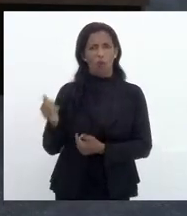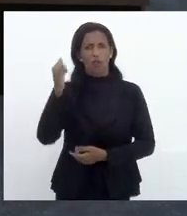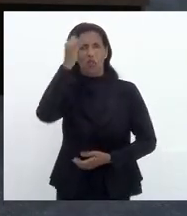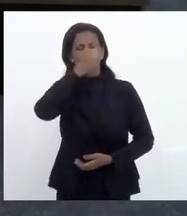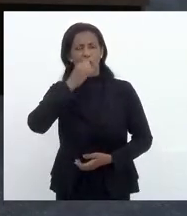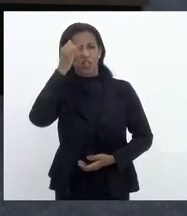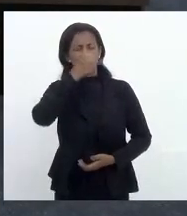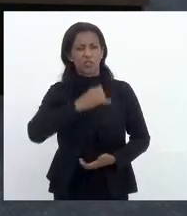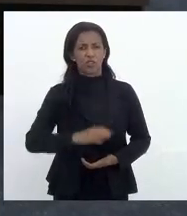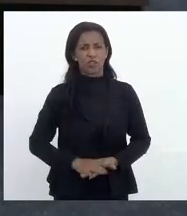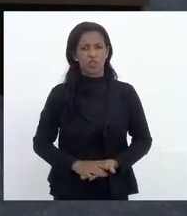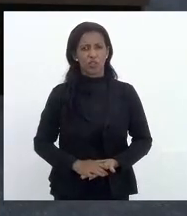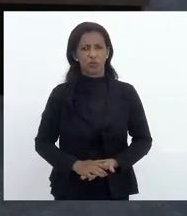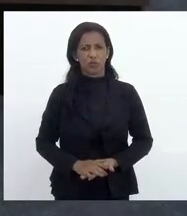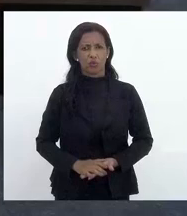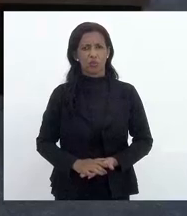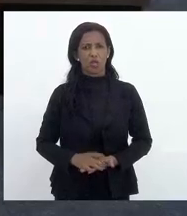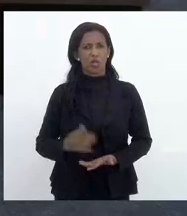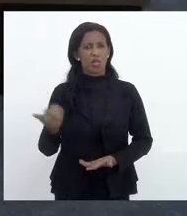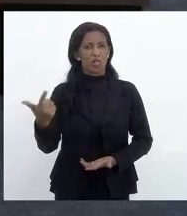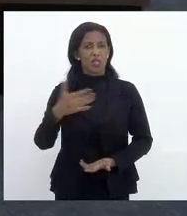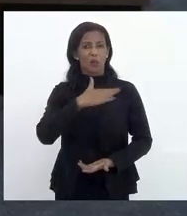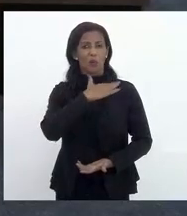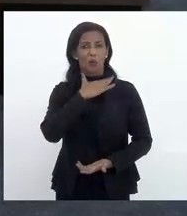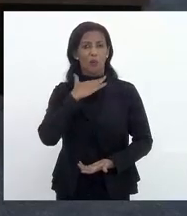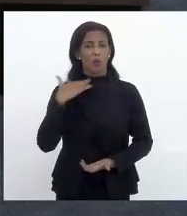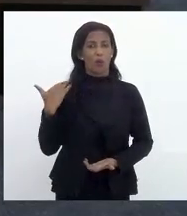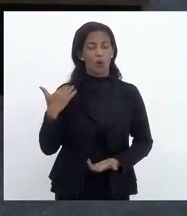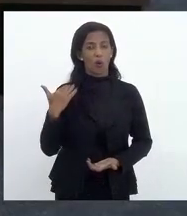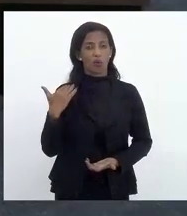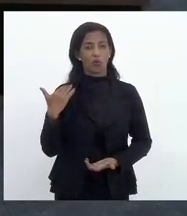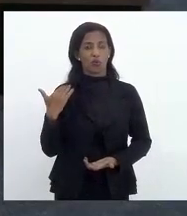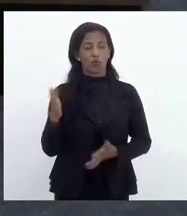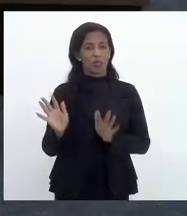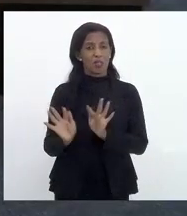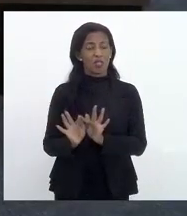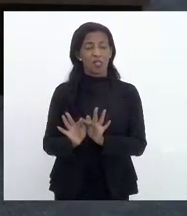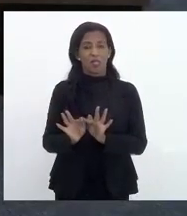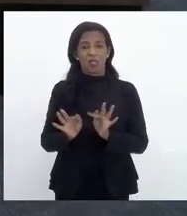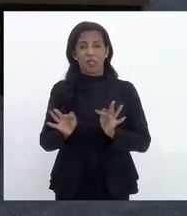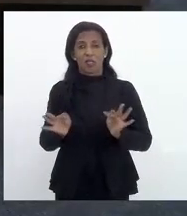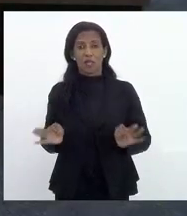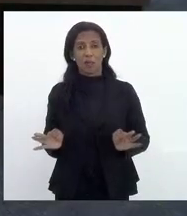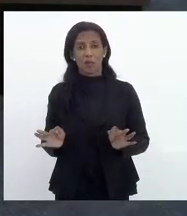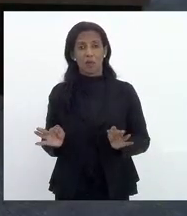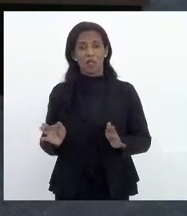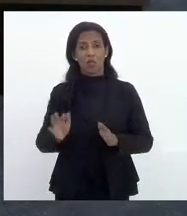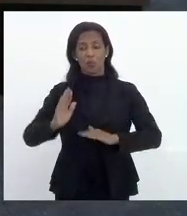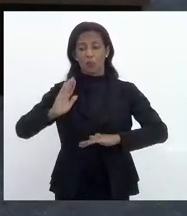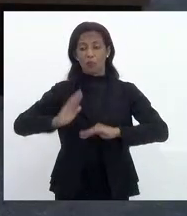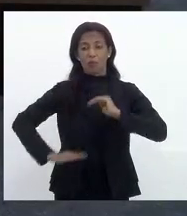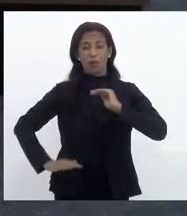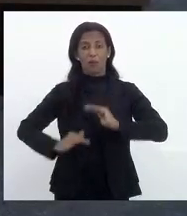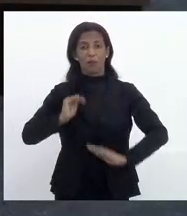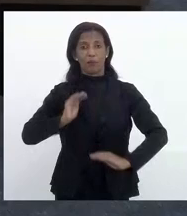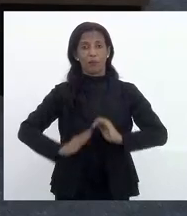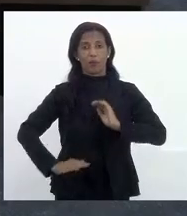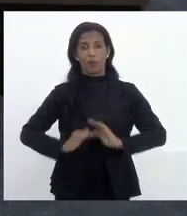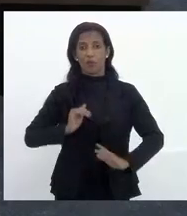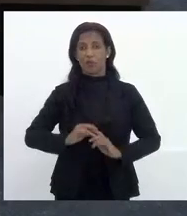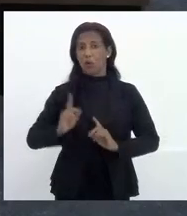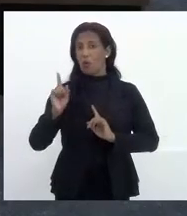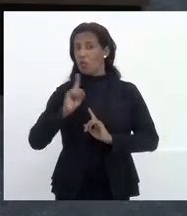mais antigos que são são assassinados simplesmente por ser policial não